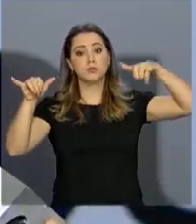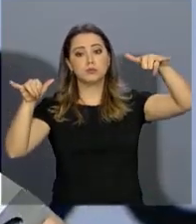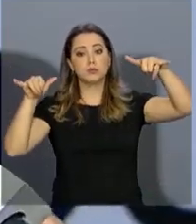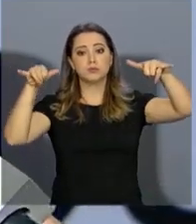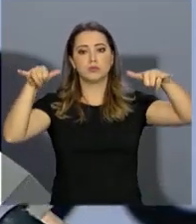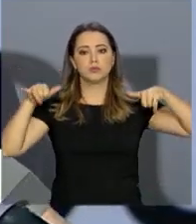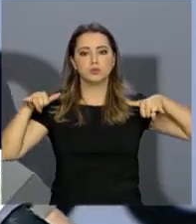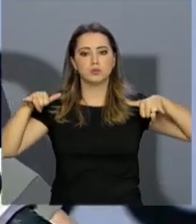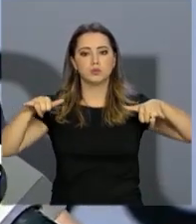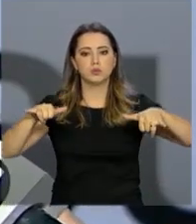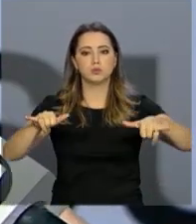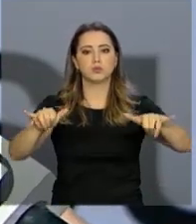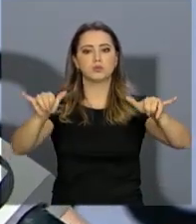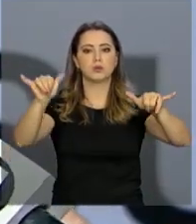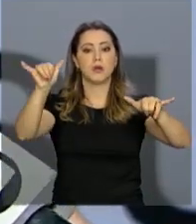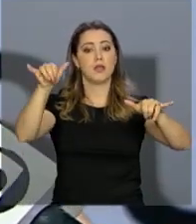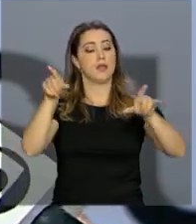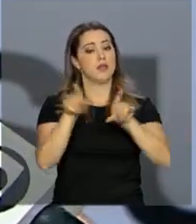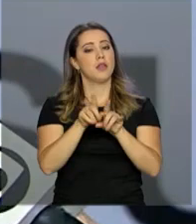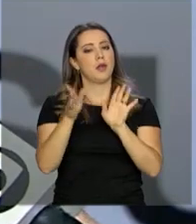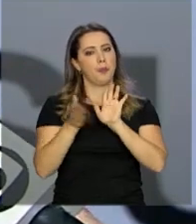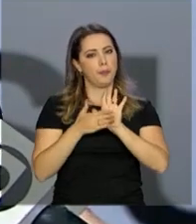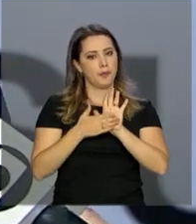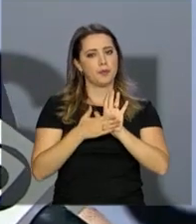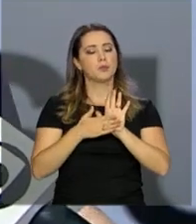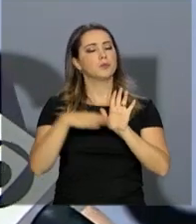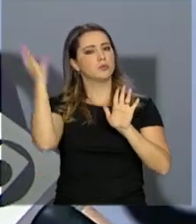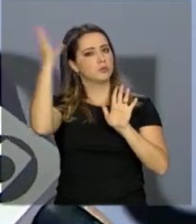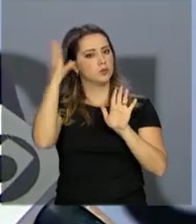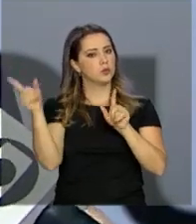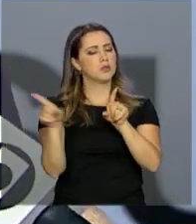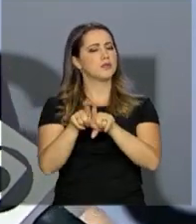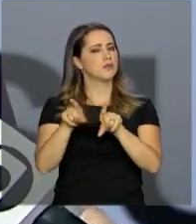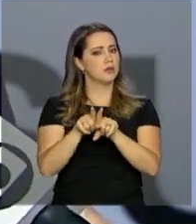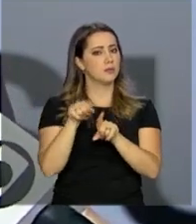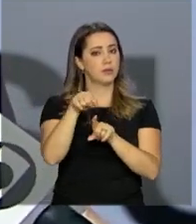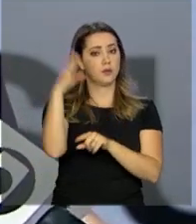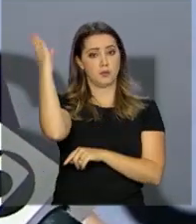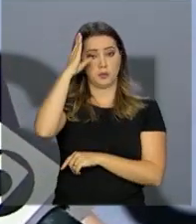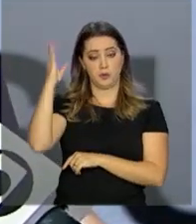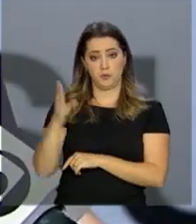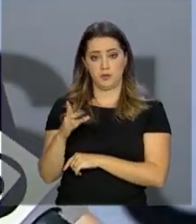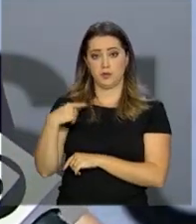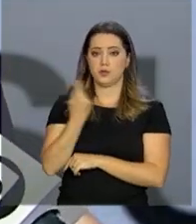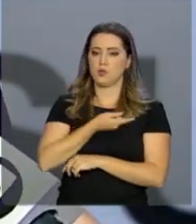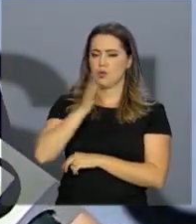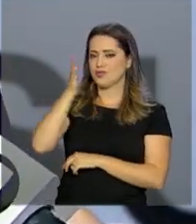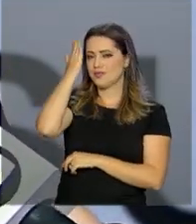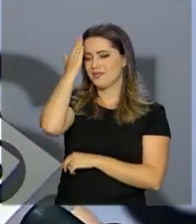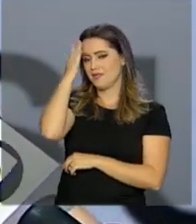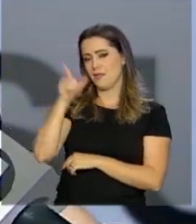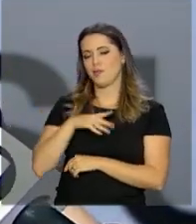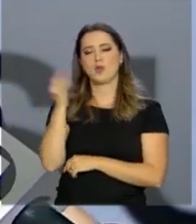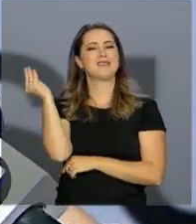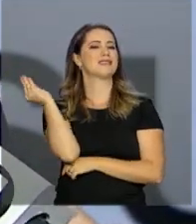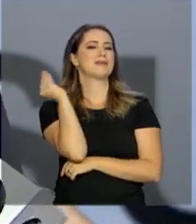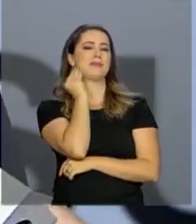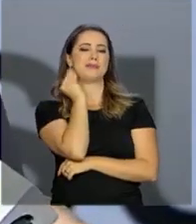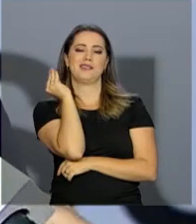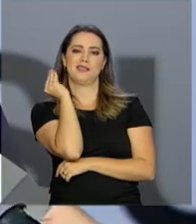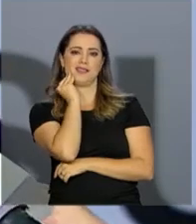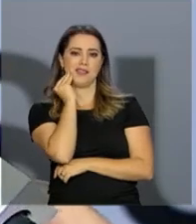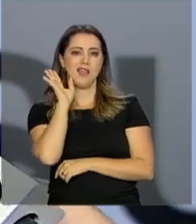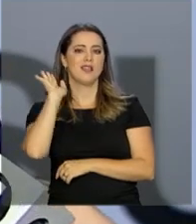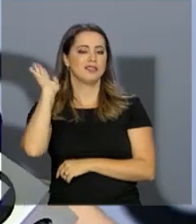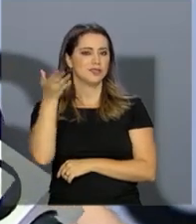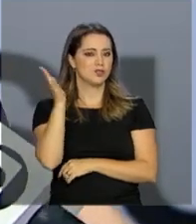uma proposta do brasil realçou também uma iniciativa importante porque o brasil como nós sabemos tem uma experiência tem